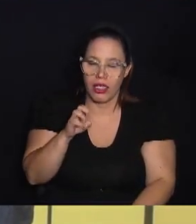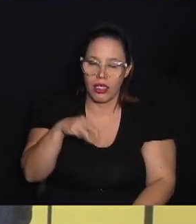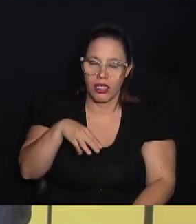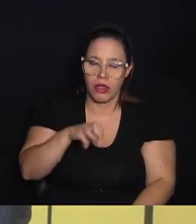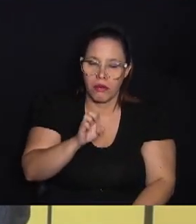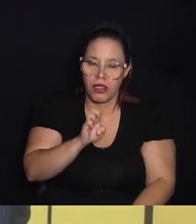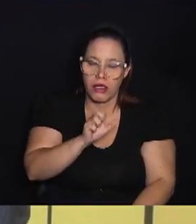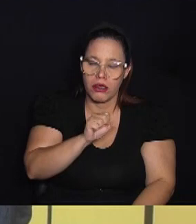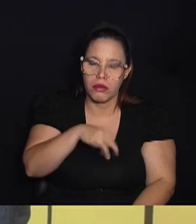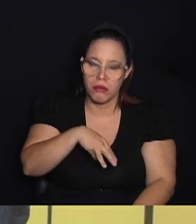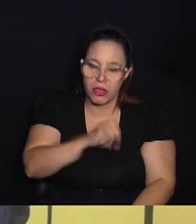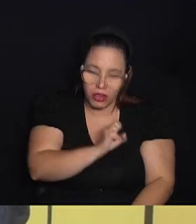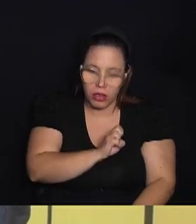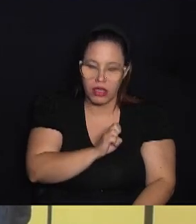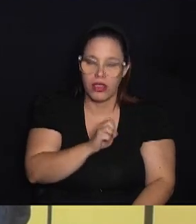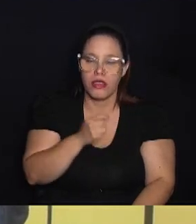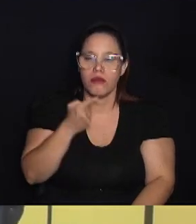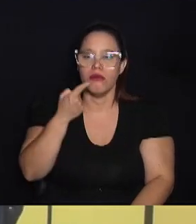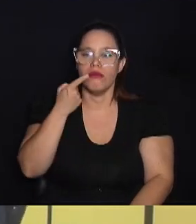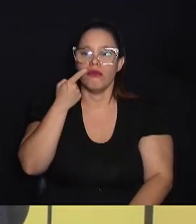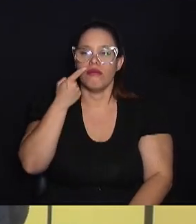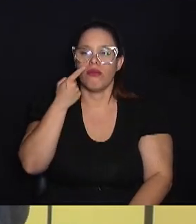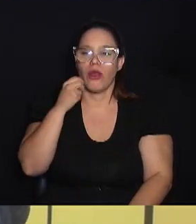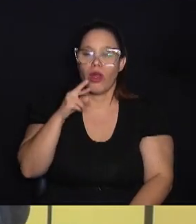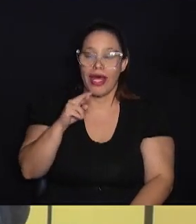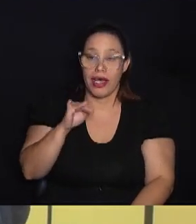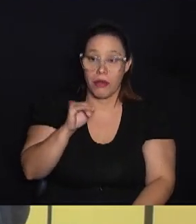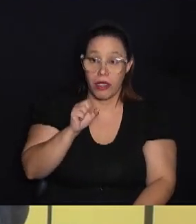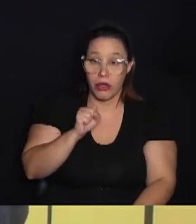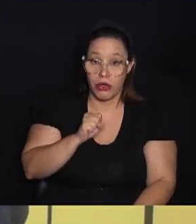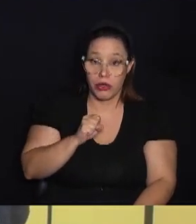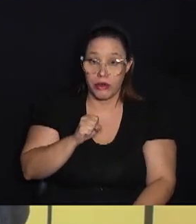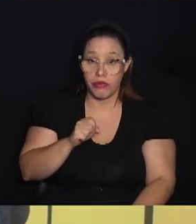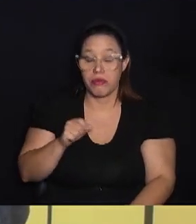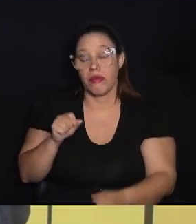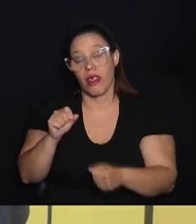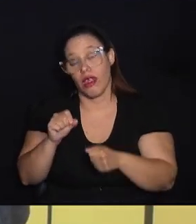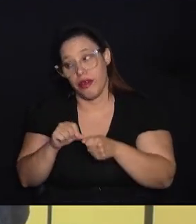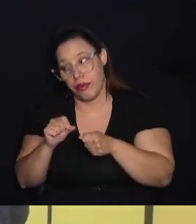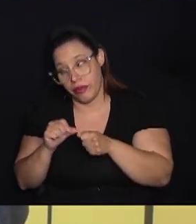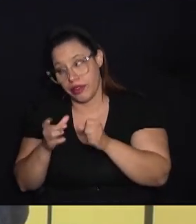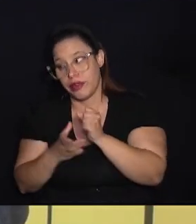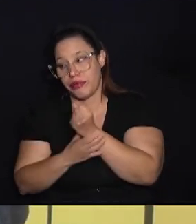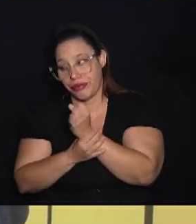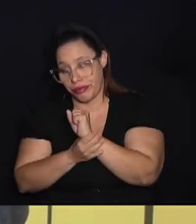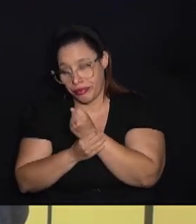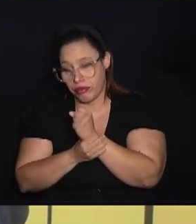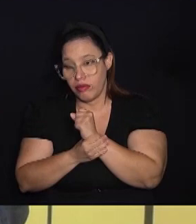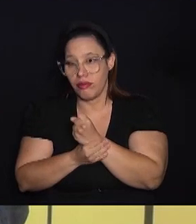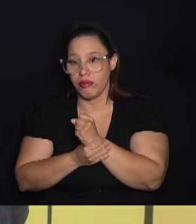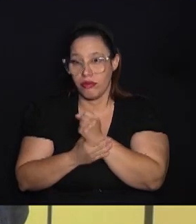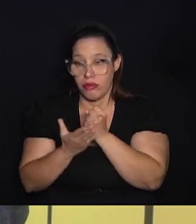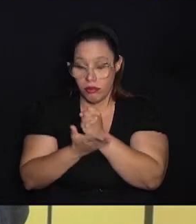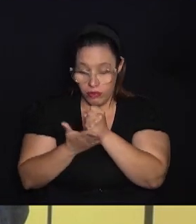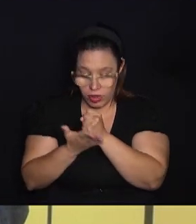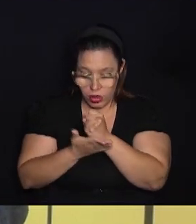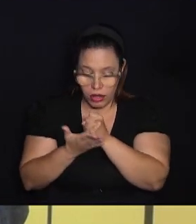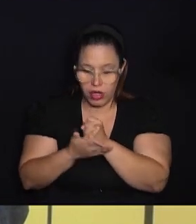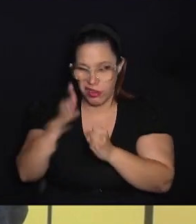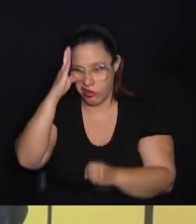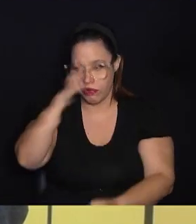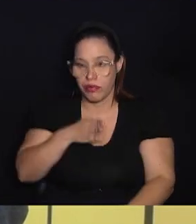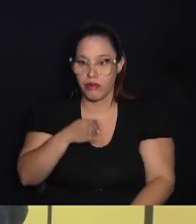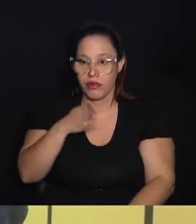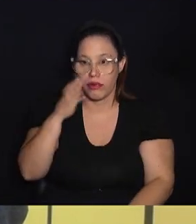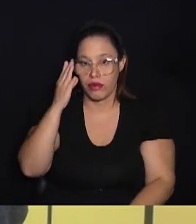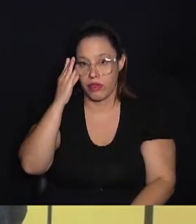reabilitação respiratória é feita sim por um fisioterapeuta baseado nesse princípio muito bem então